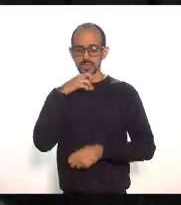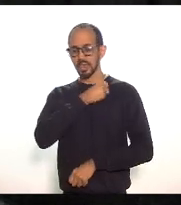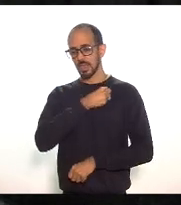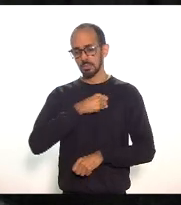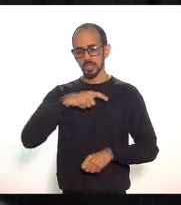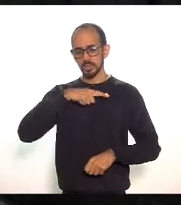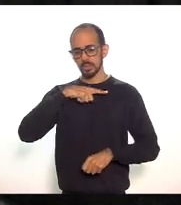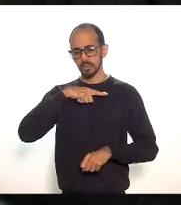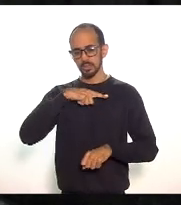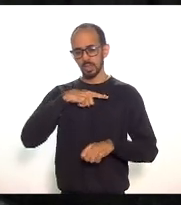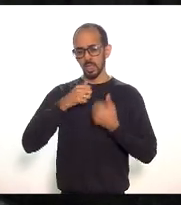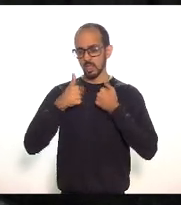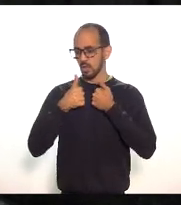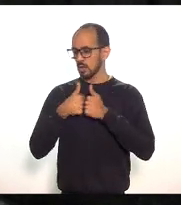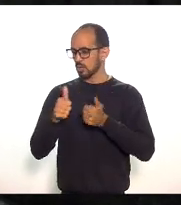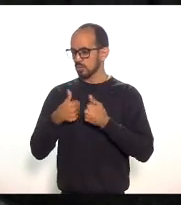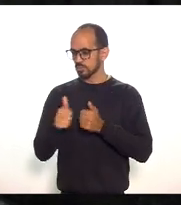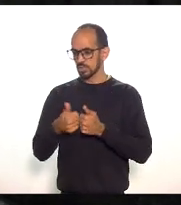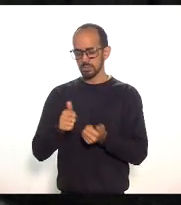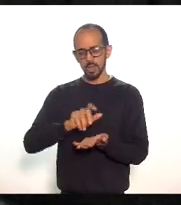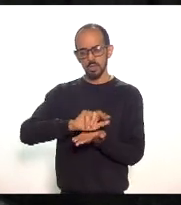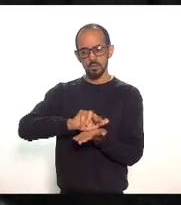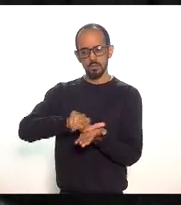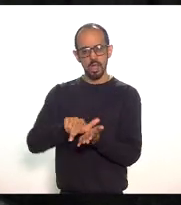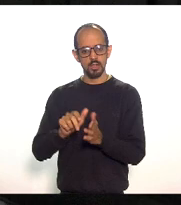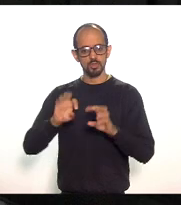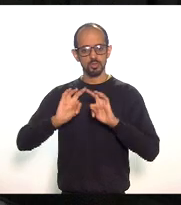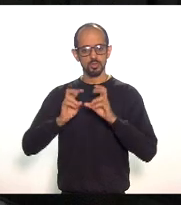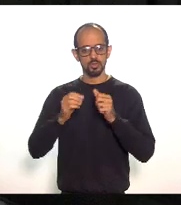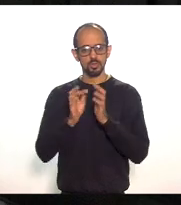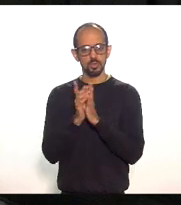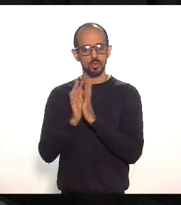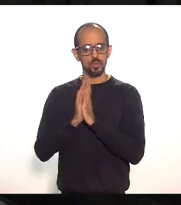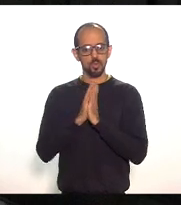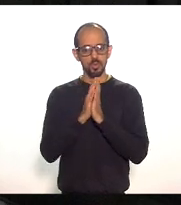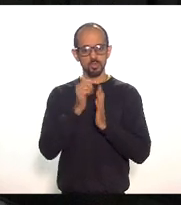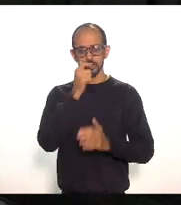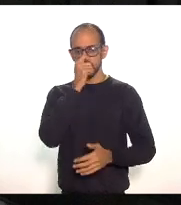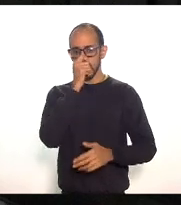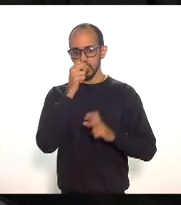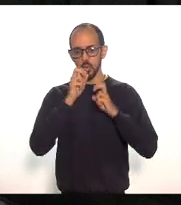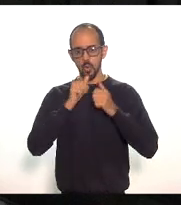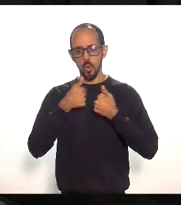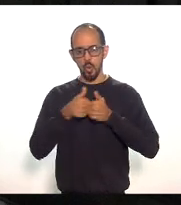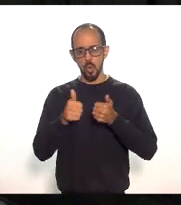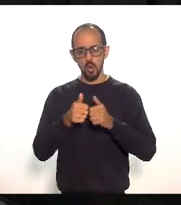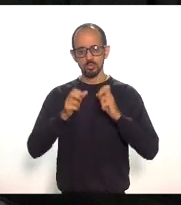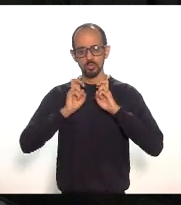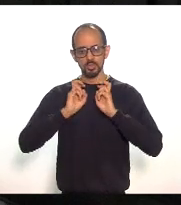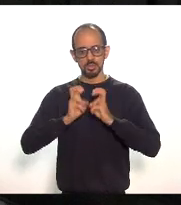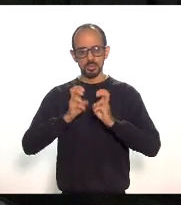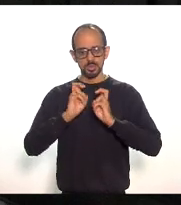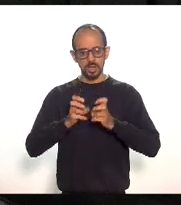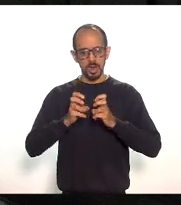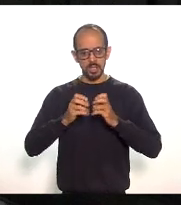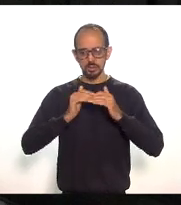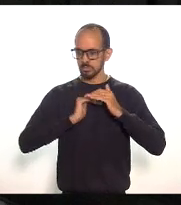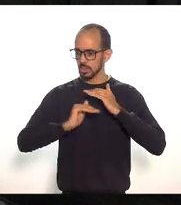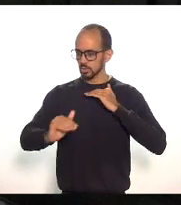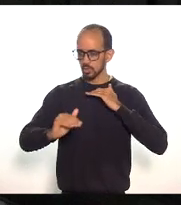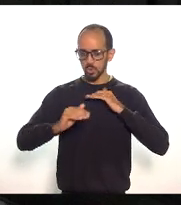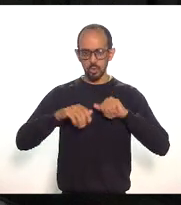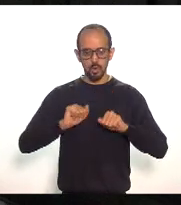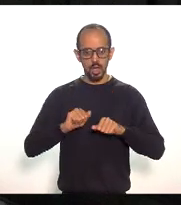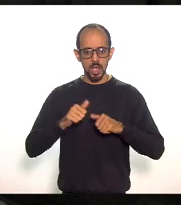nas conduções, nos transportes coletivos, nos ônibus, nos trens, nos metrôs. As empresas